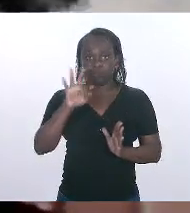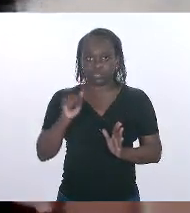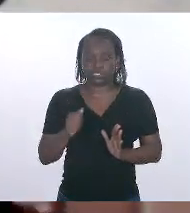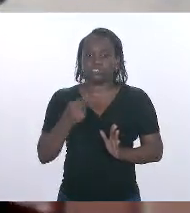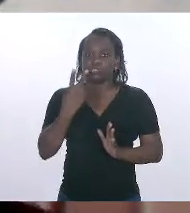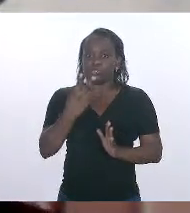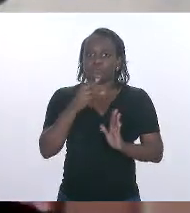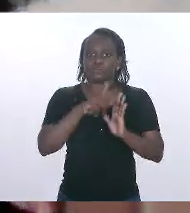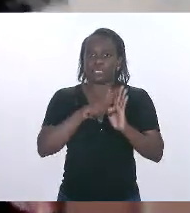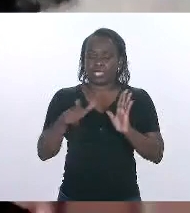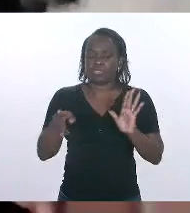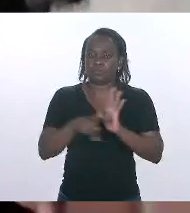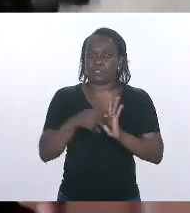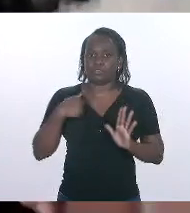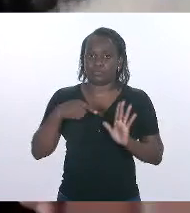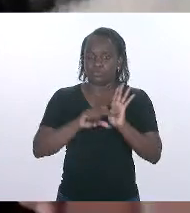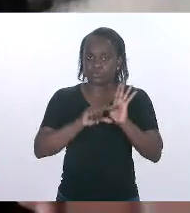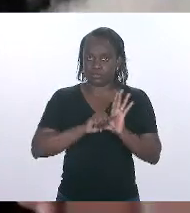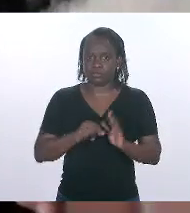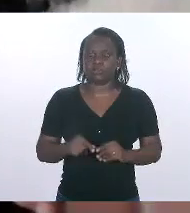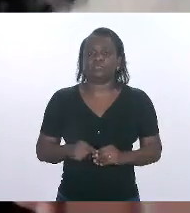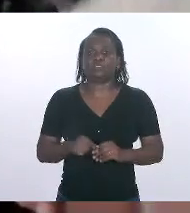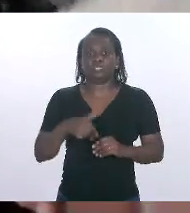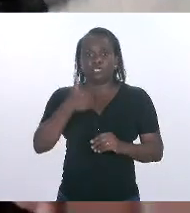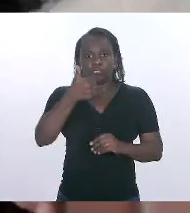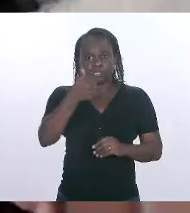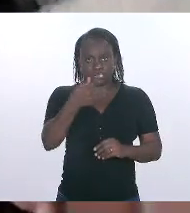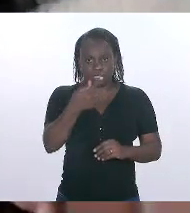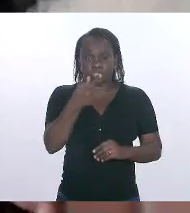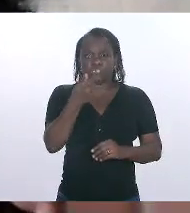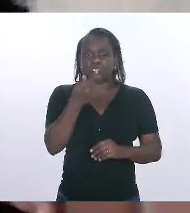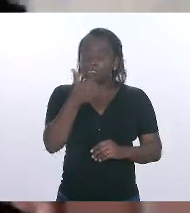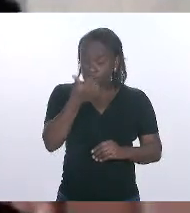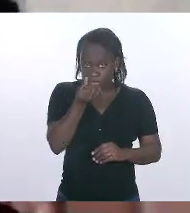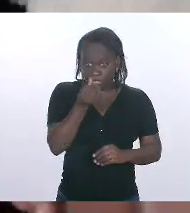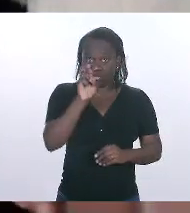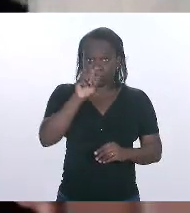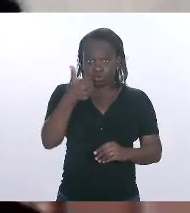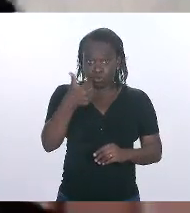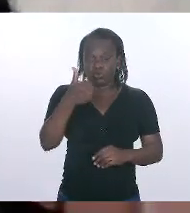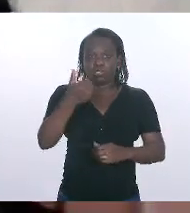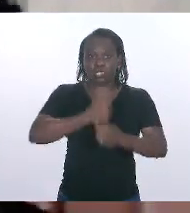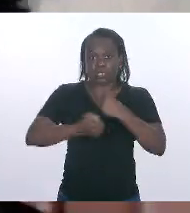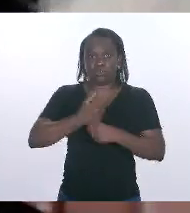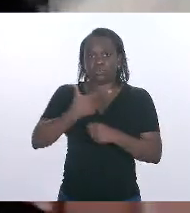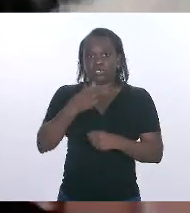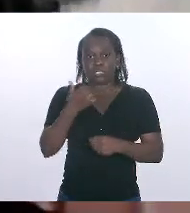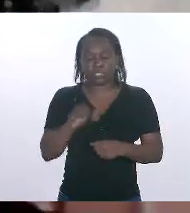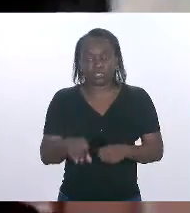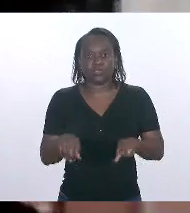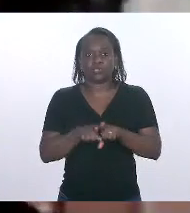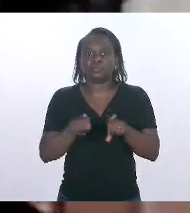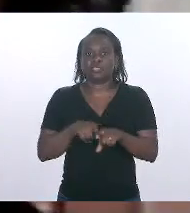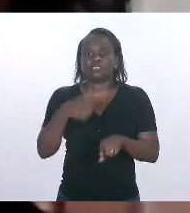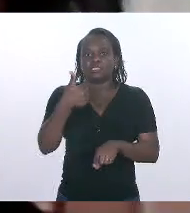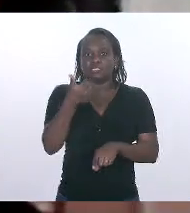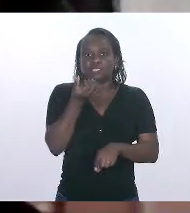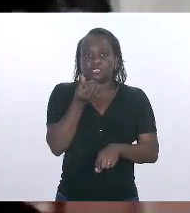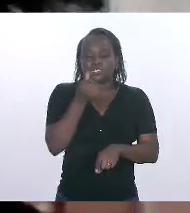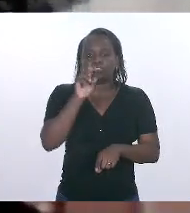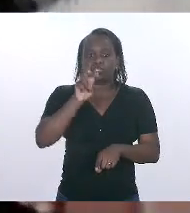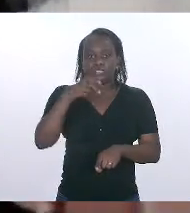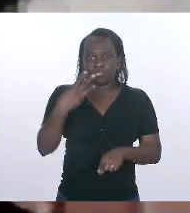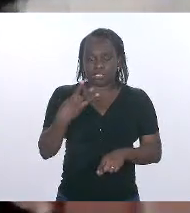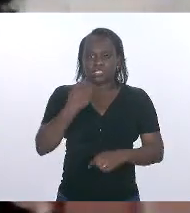2 PLs de nossa autoria, que é o 1651 de 2019 e o